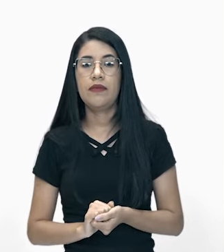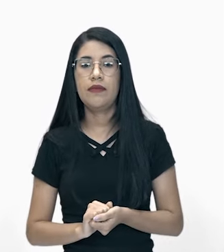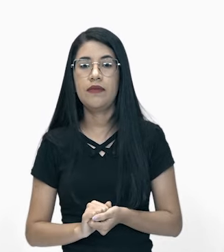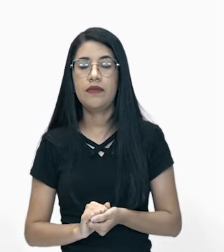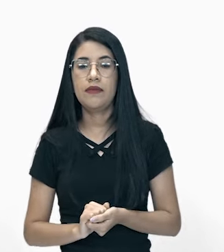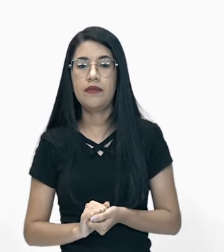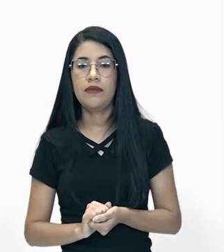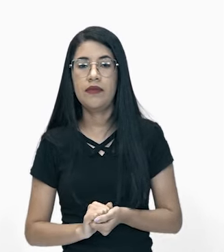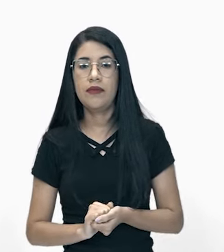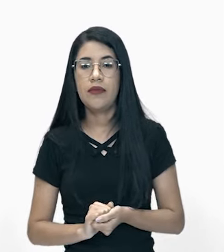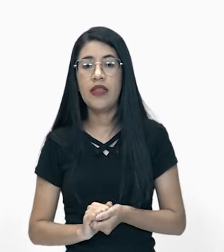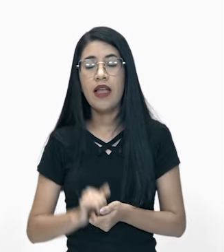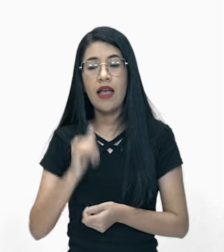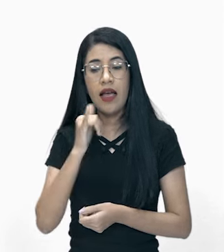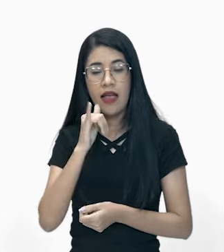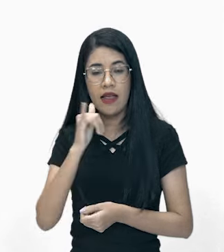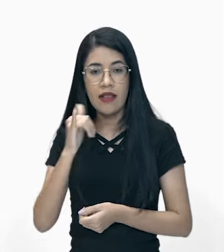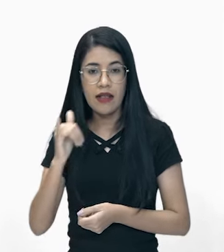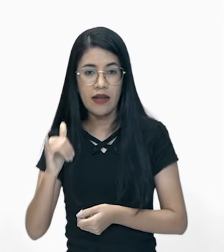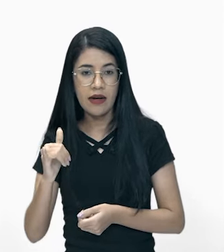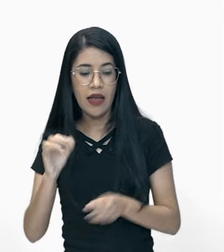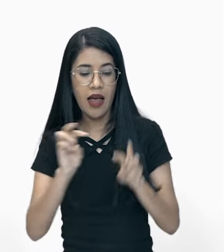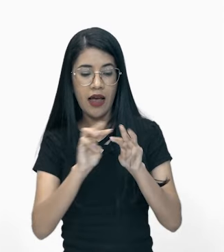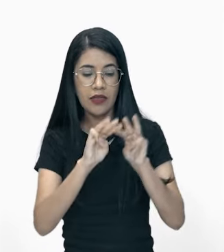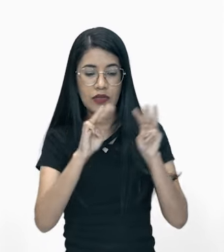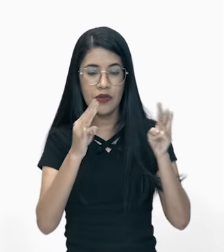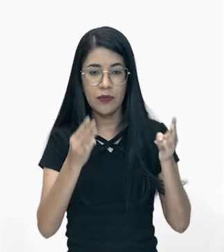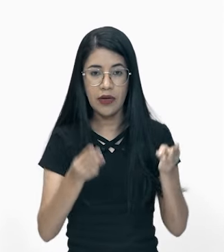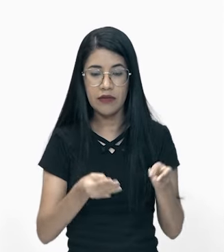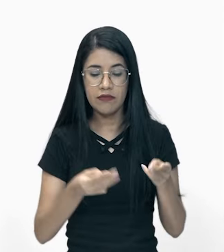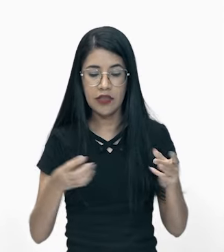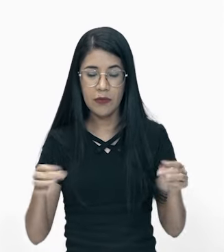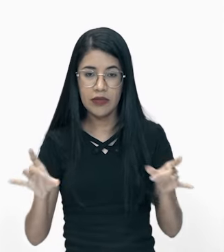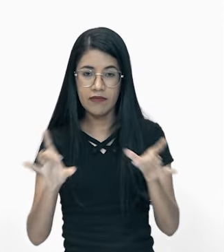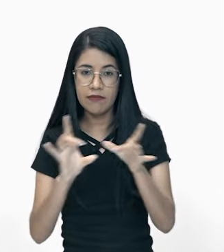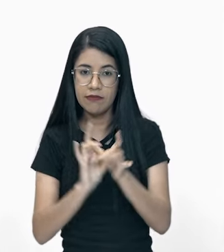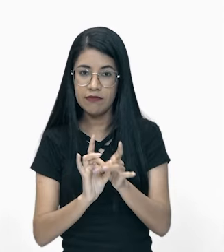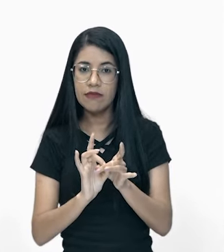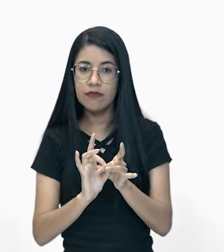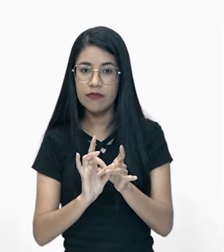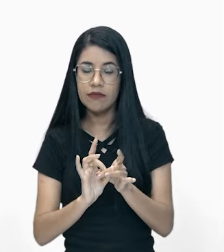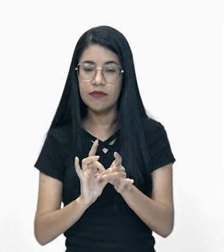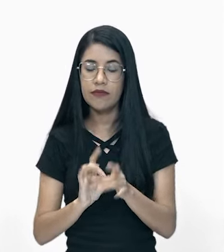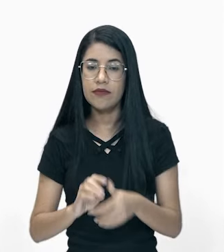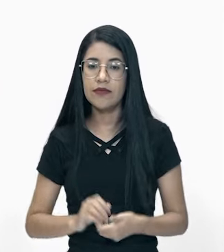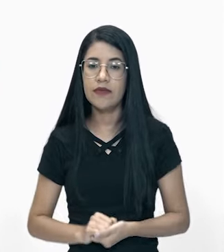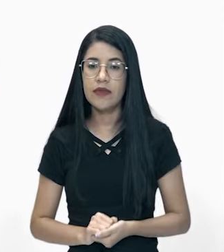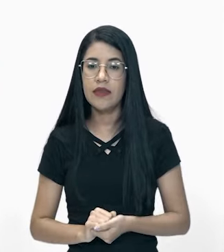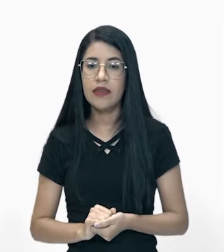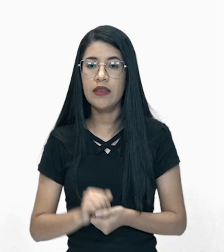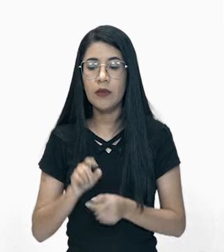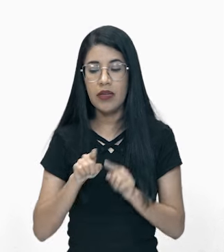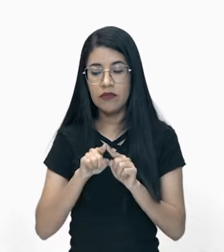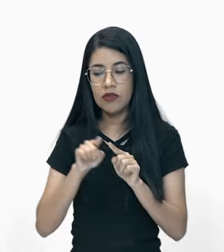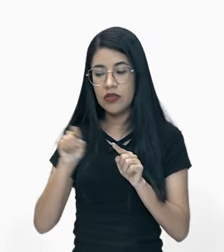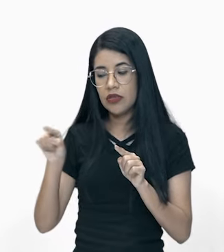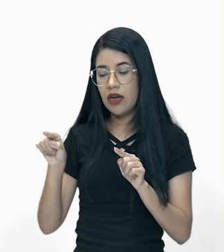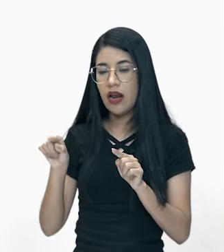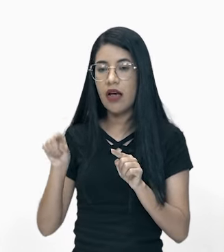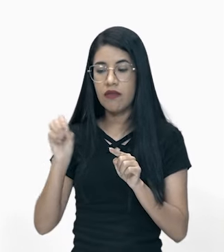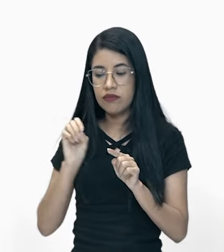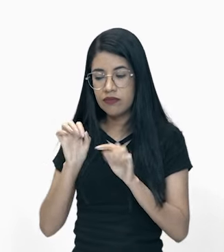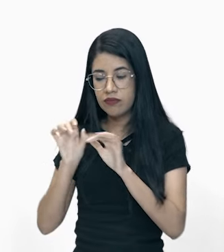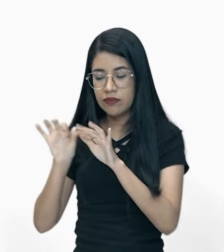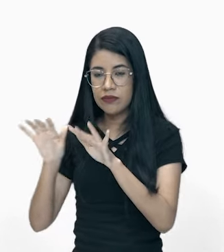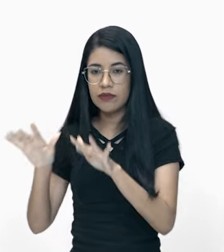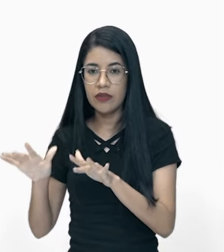da eletricidade com o magnetismo. Aí nós temos uma direção de